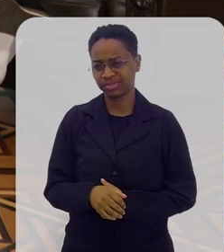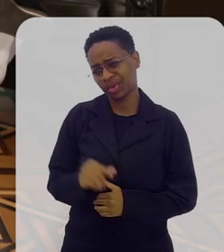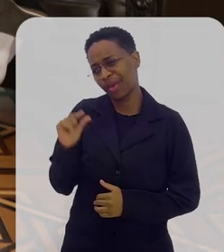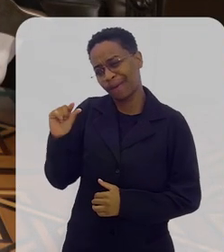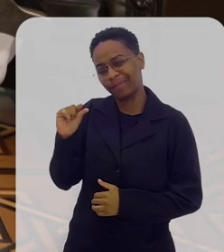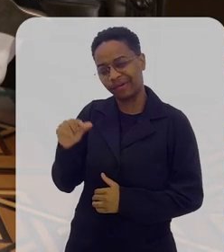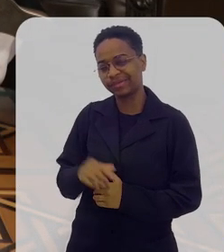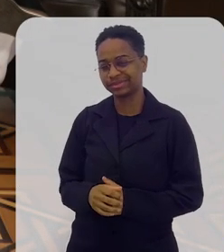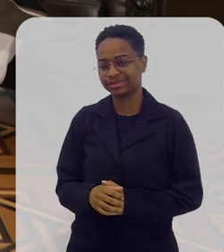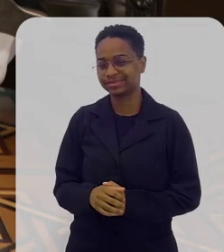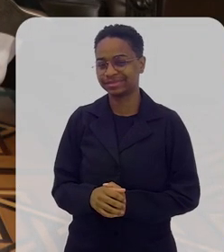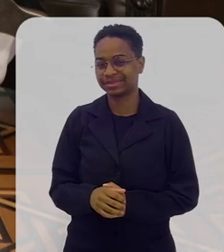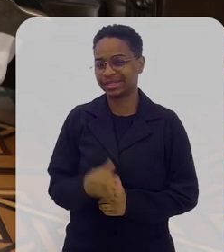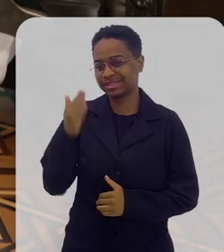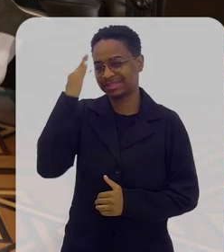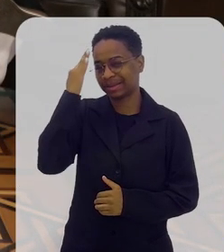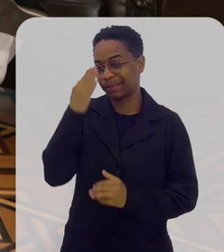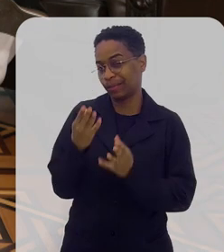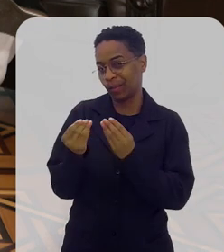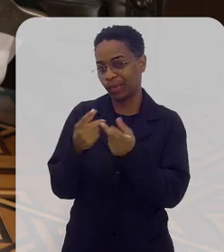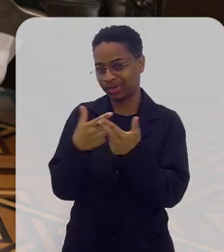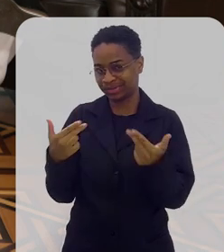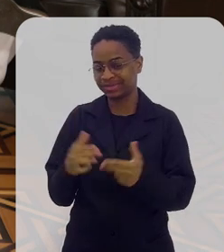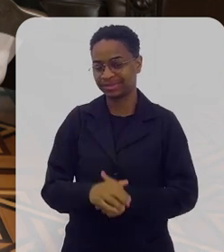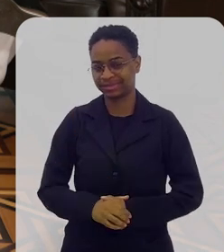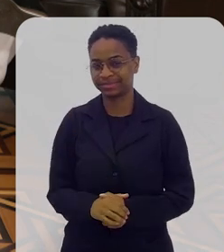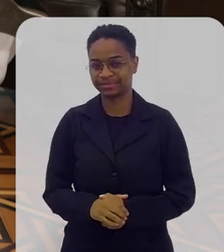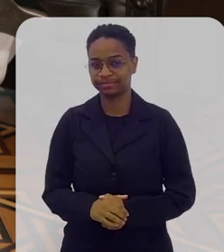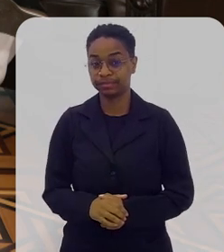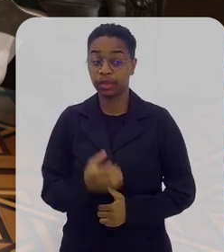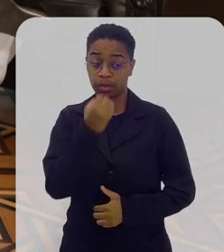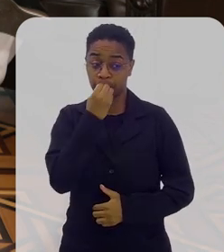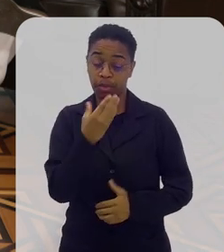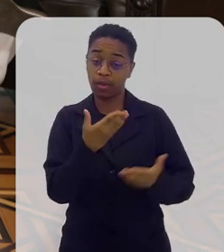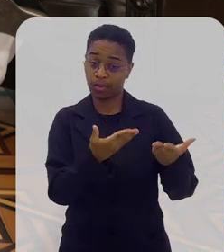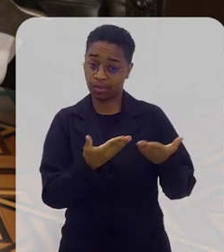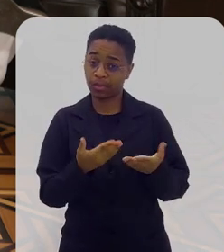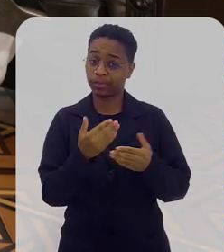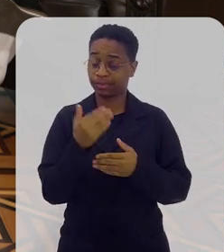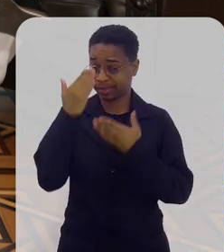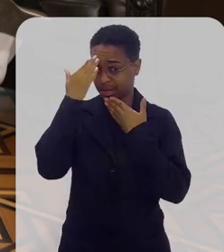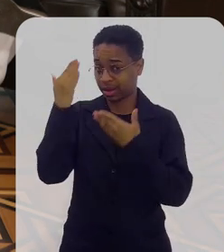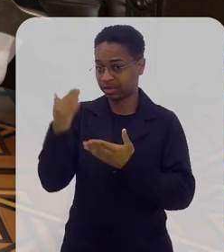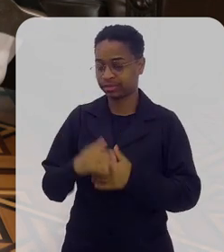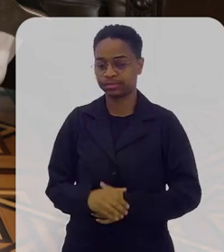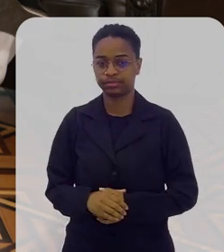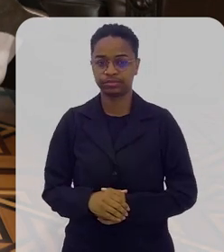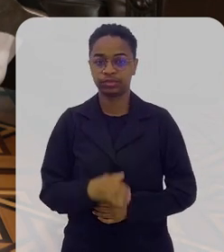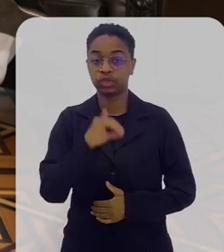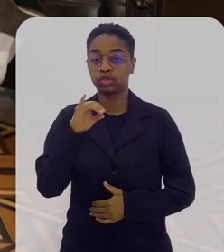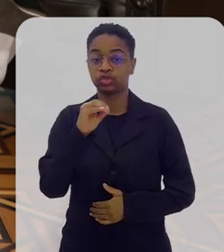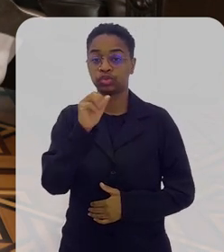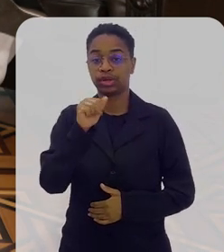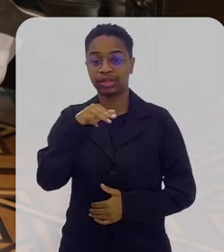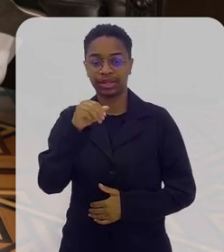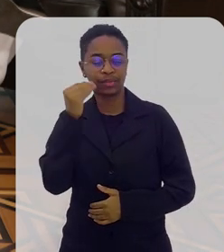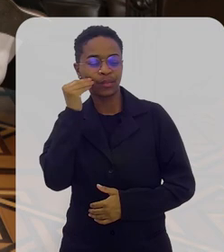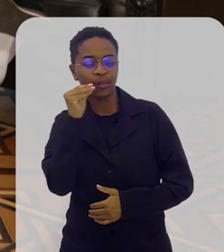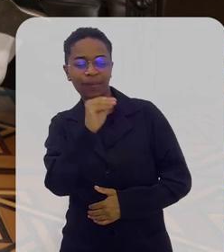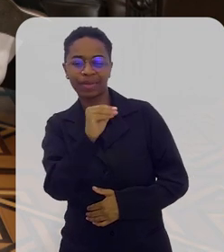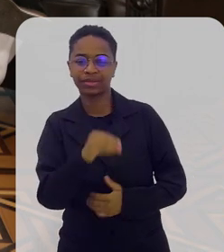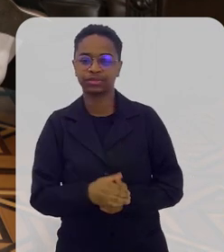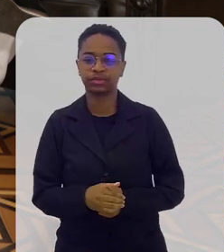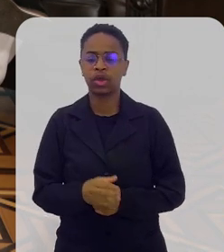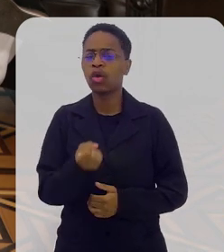É um pouquinho. É um pouquinho de coisa, né? É sim. Bom demais você estar aqui, viu? Muito obrigada. Joana, beijo no seu coração. Há